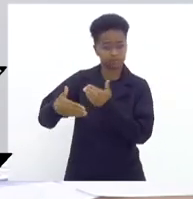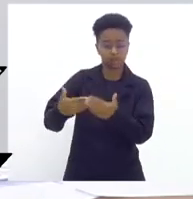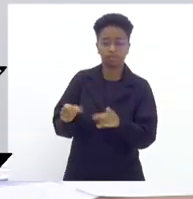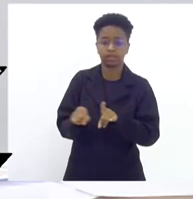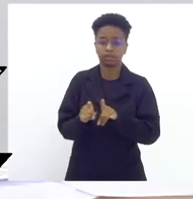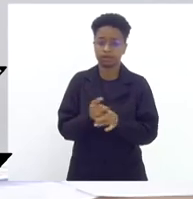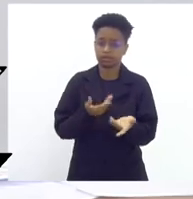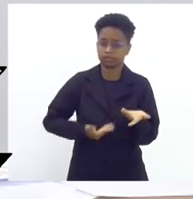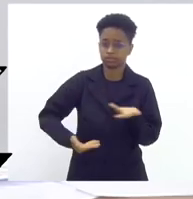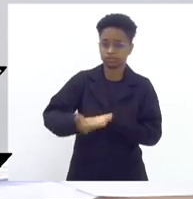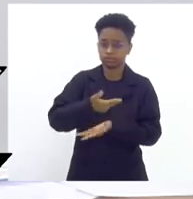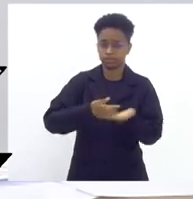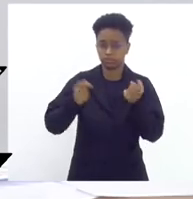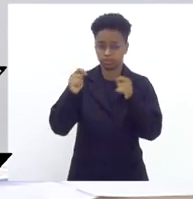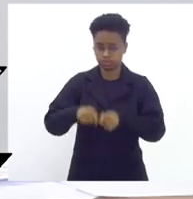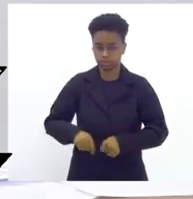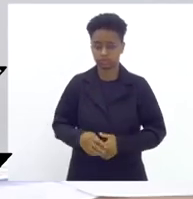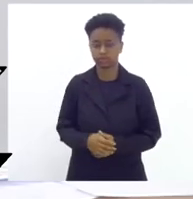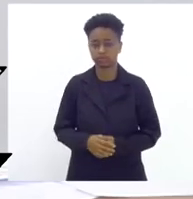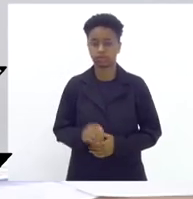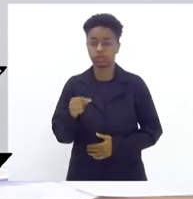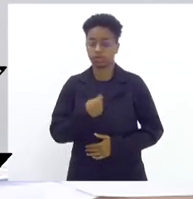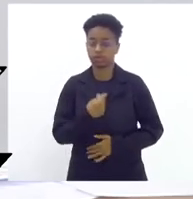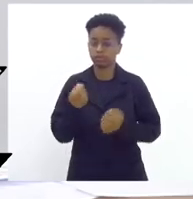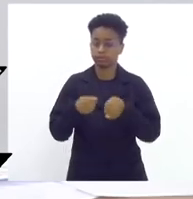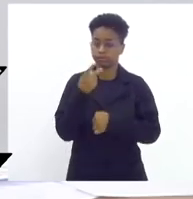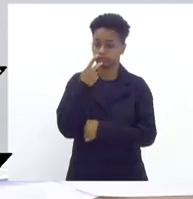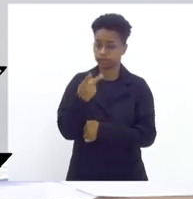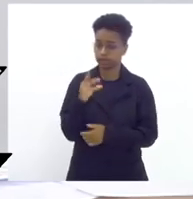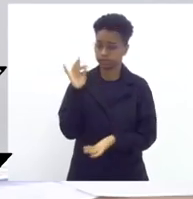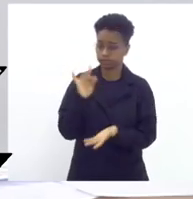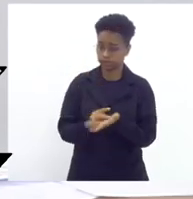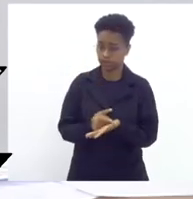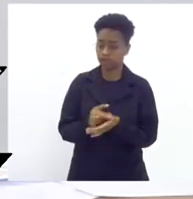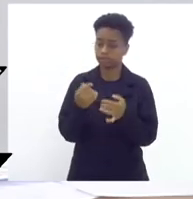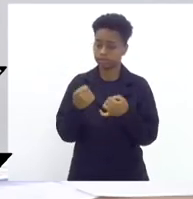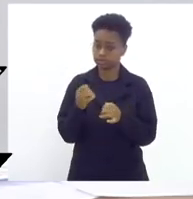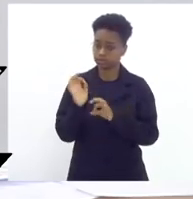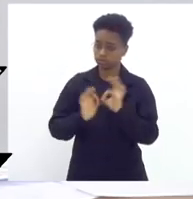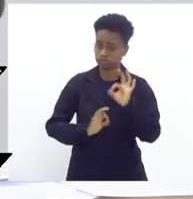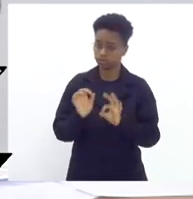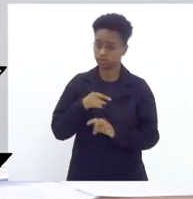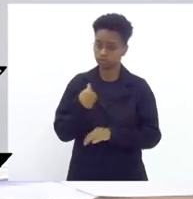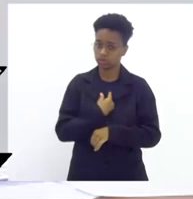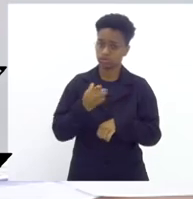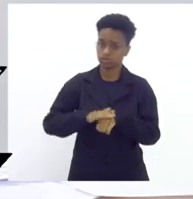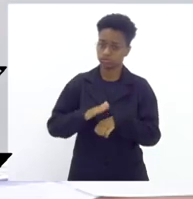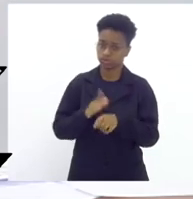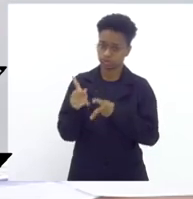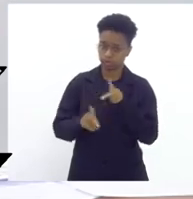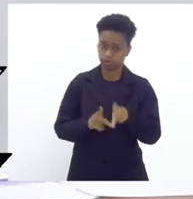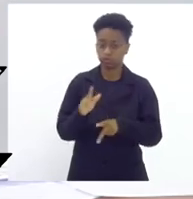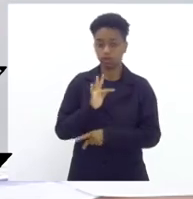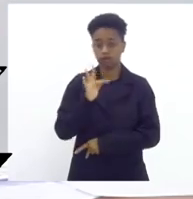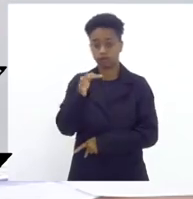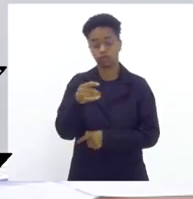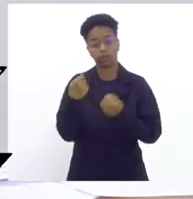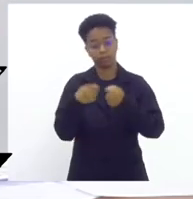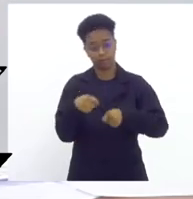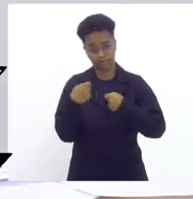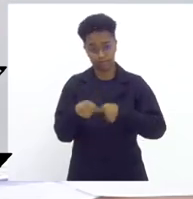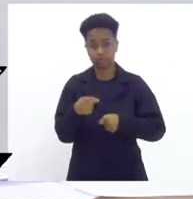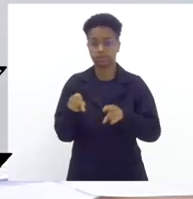integração possível então falemos de uma realidade que seja construído pelos nossos o futuro ele precisa